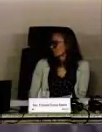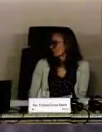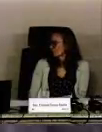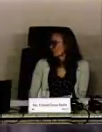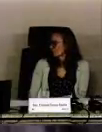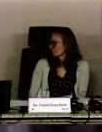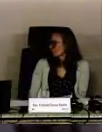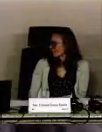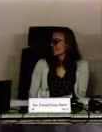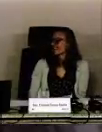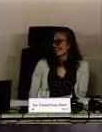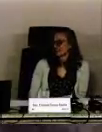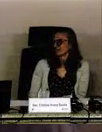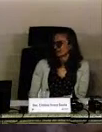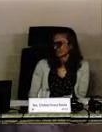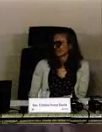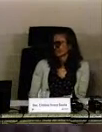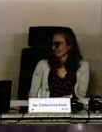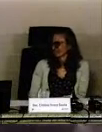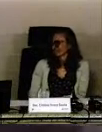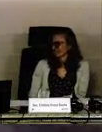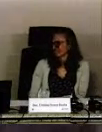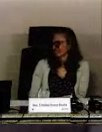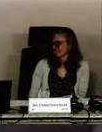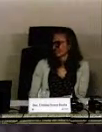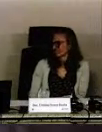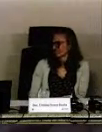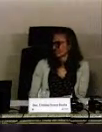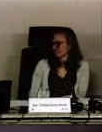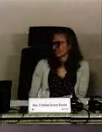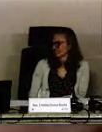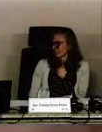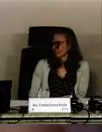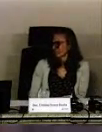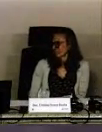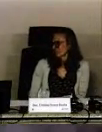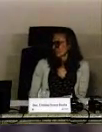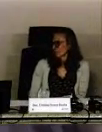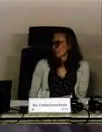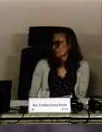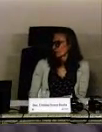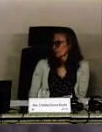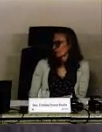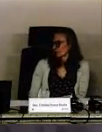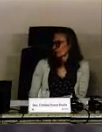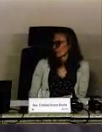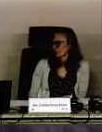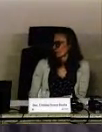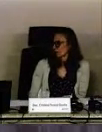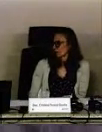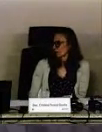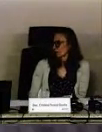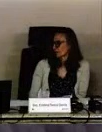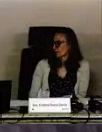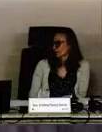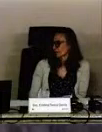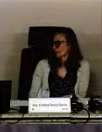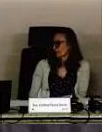A transexualidade ela não é prostituição como as pessoas veem, e sim família, como a gente, que existem muitas